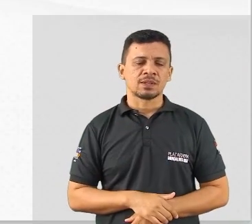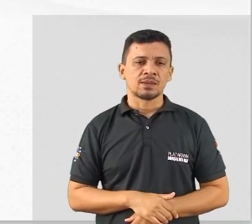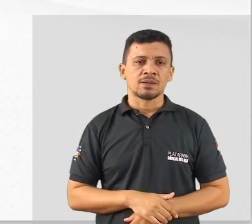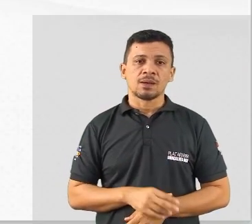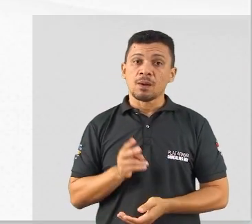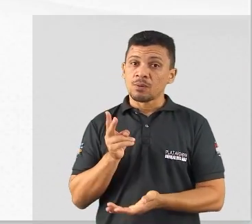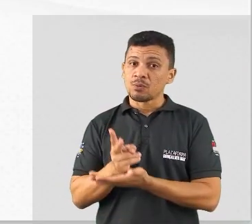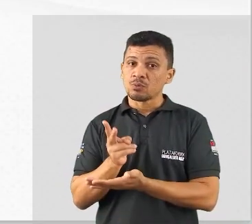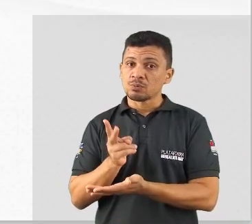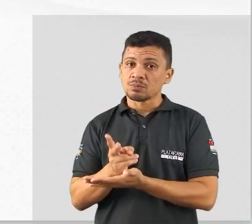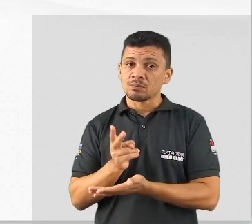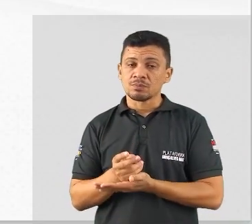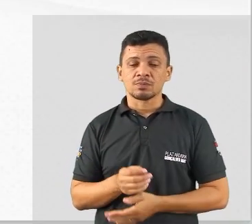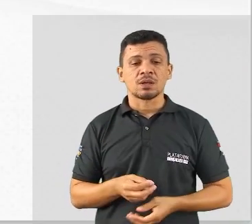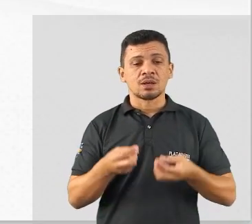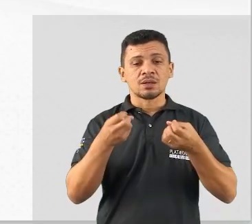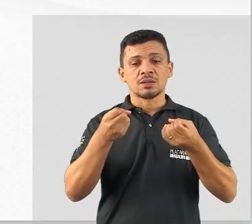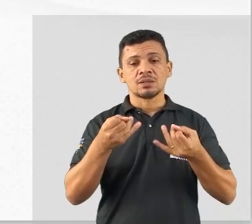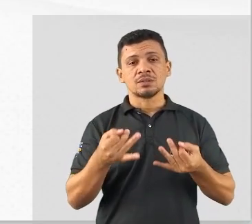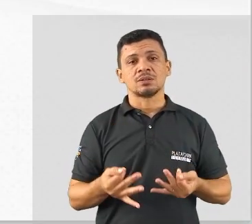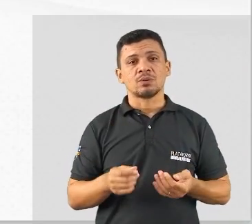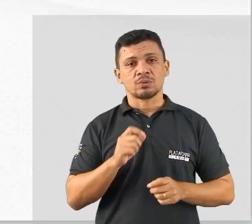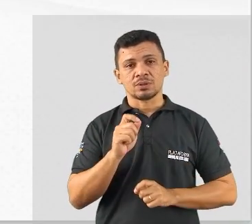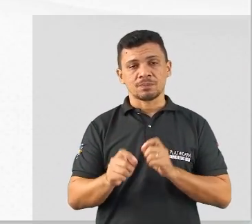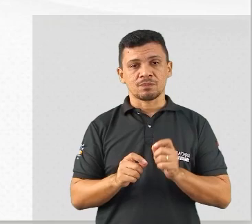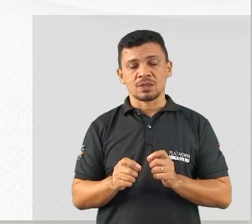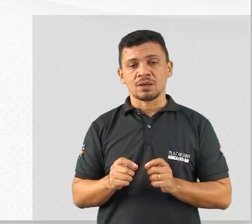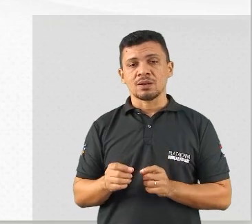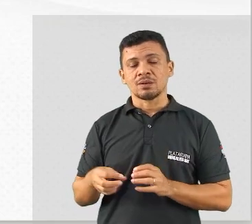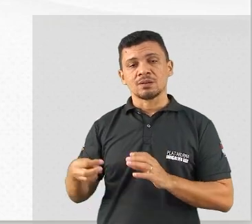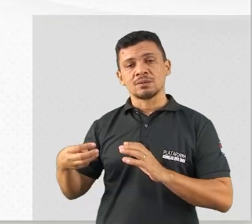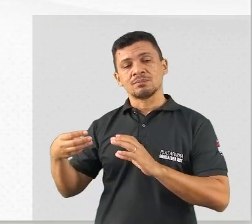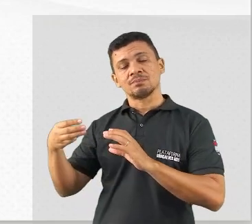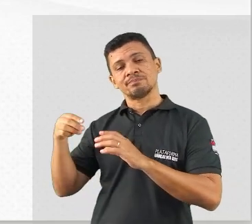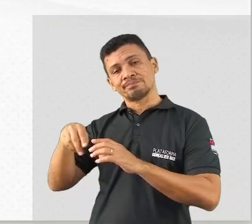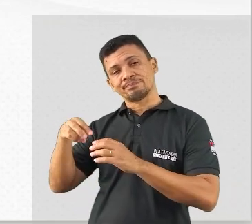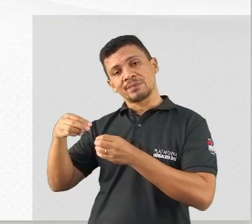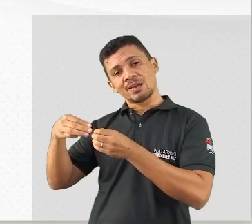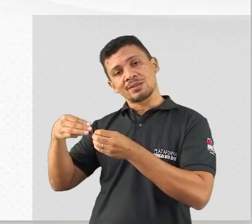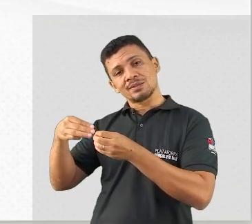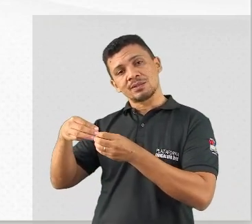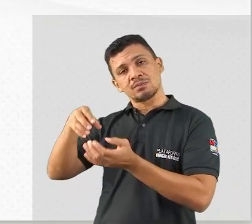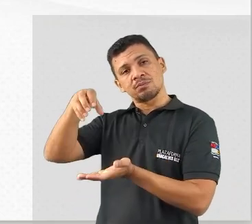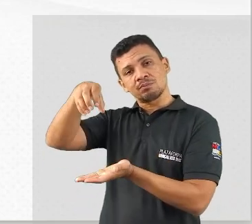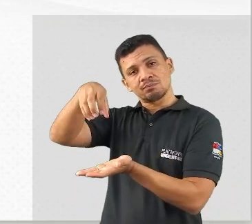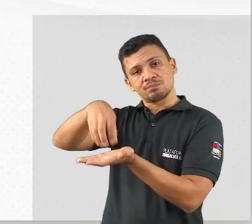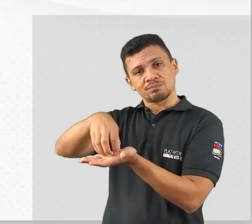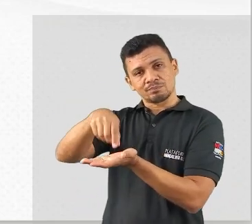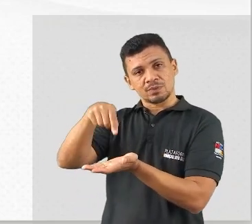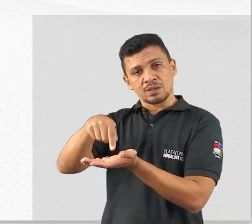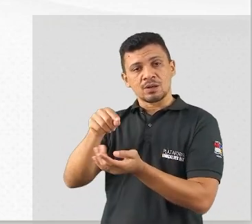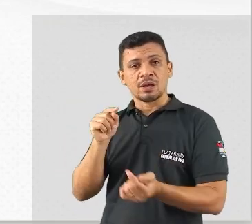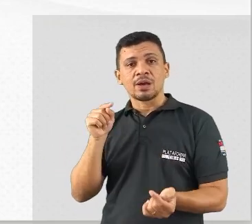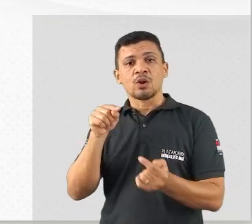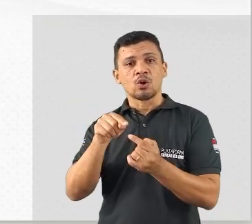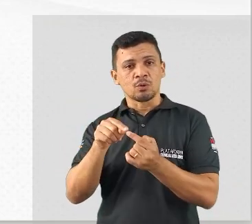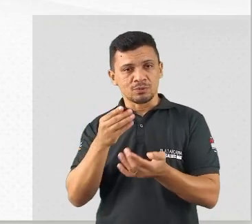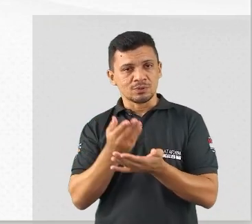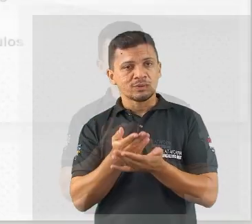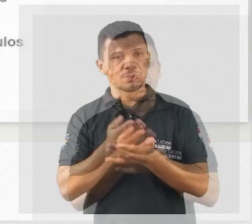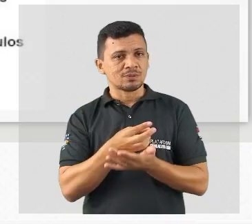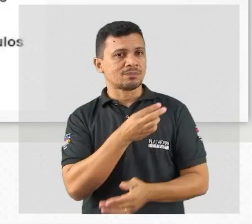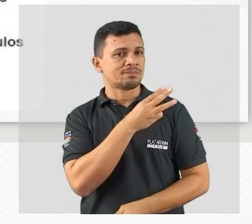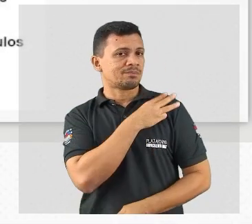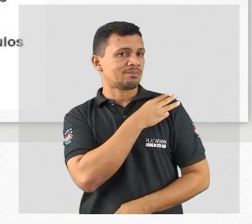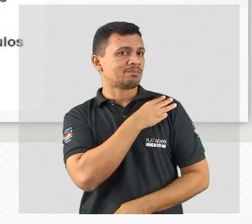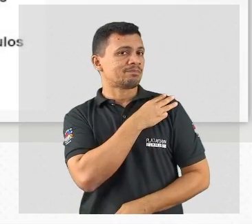continuidade, pessoal, falando agora das células eucarióticas, que são as células que é o nosso objetivo na terceira série, né? A gente estuda